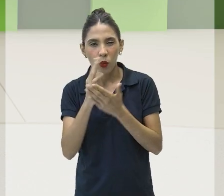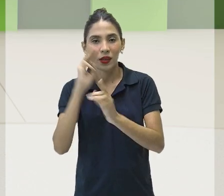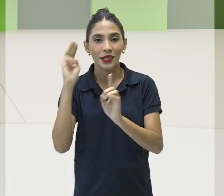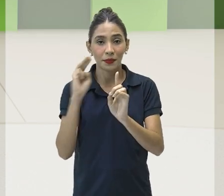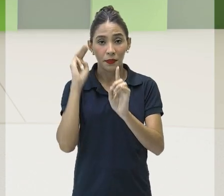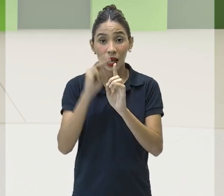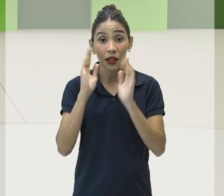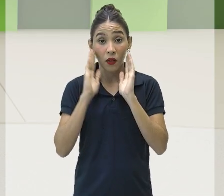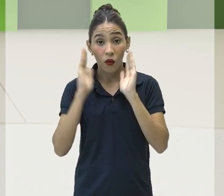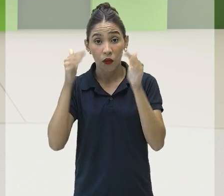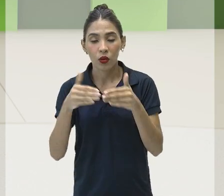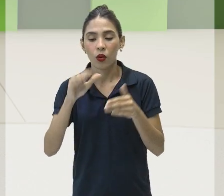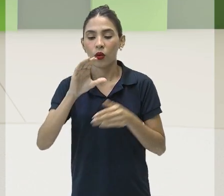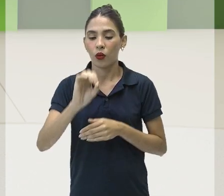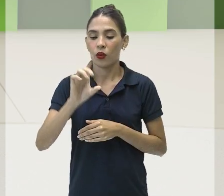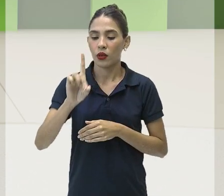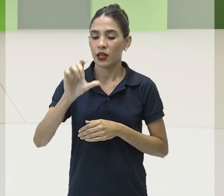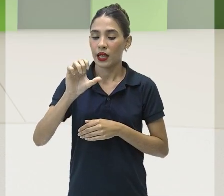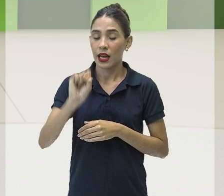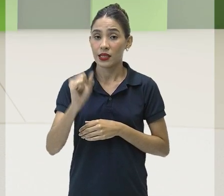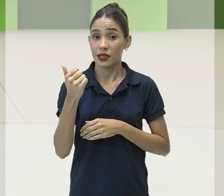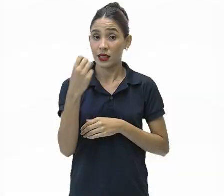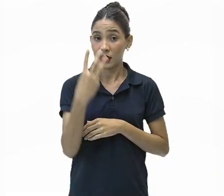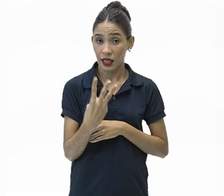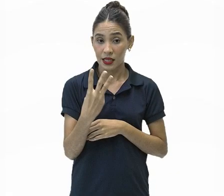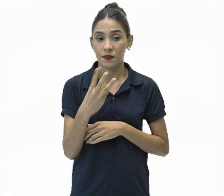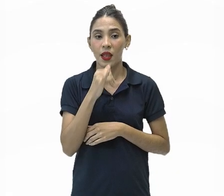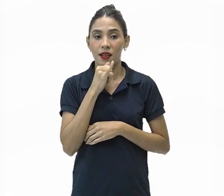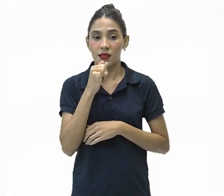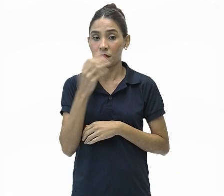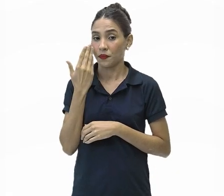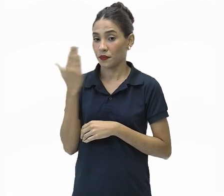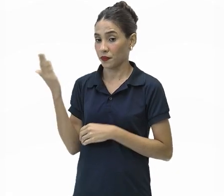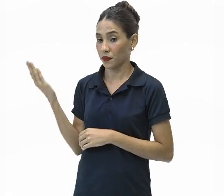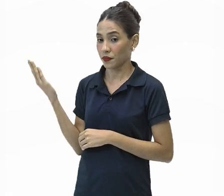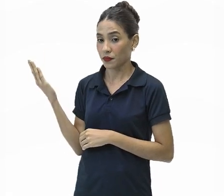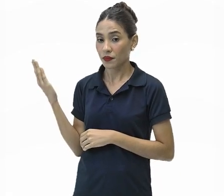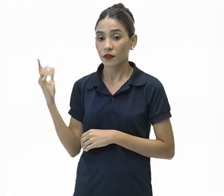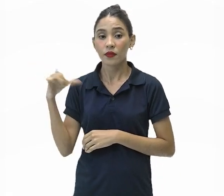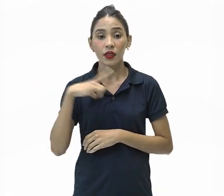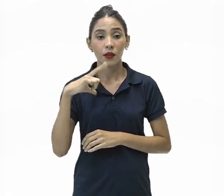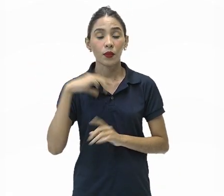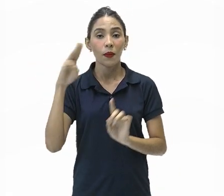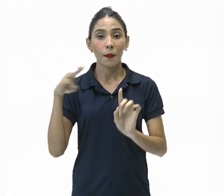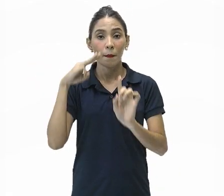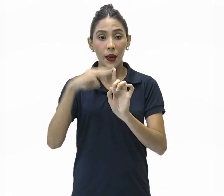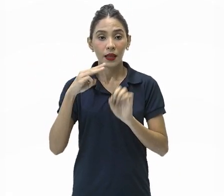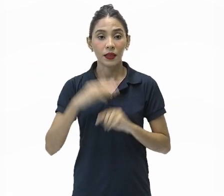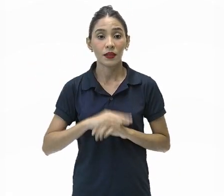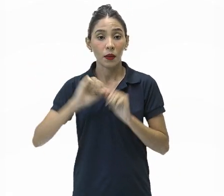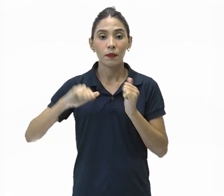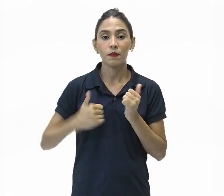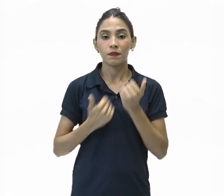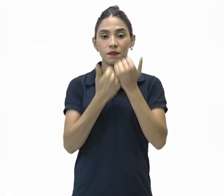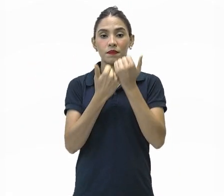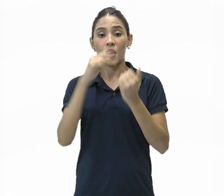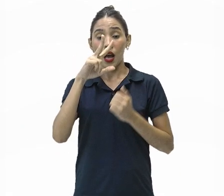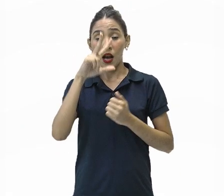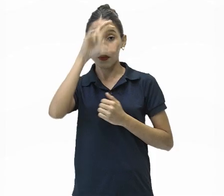voltadas a esse ODS 13. Olha só, temos aí como metas reforçar